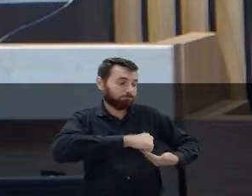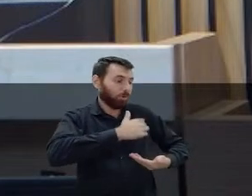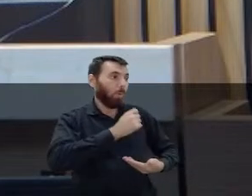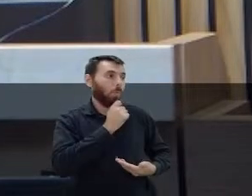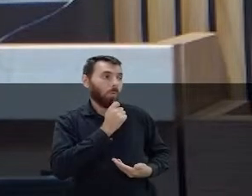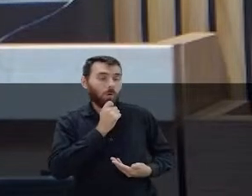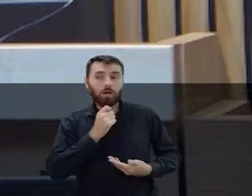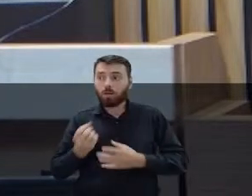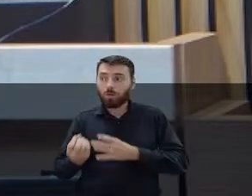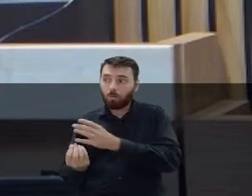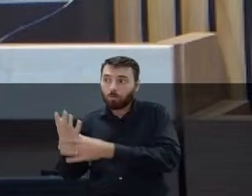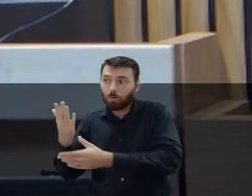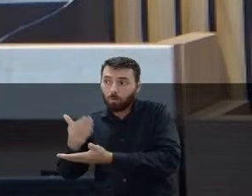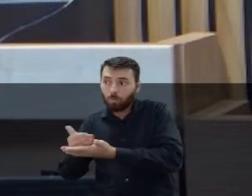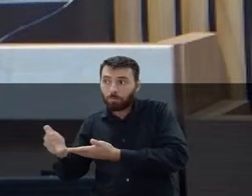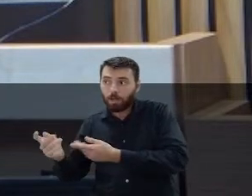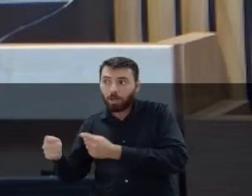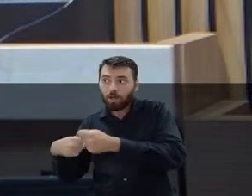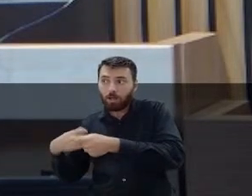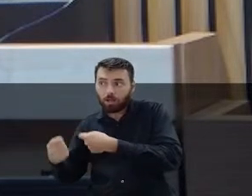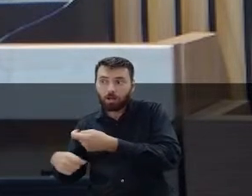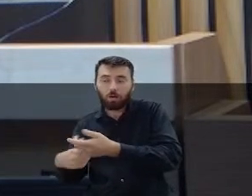empresa. É,